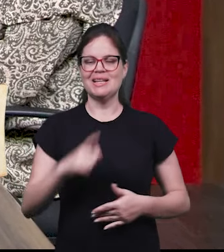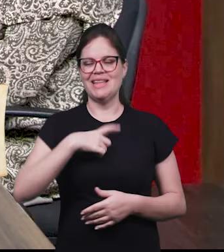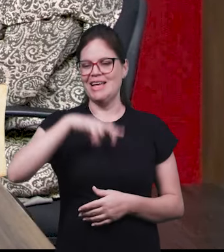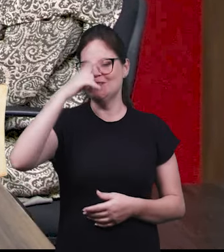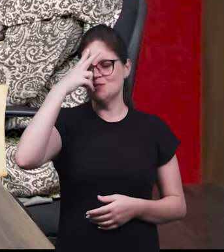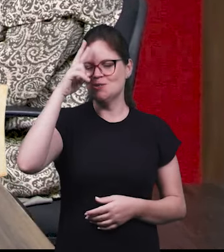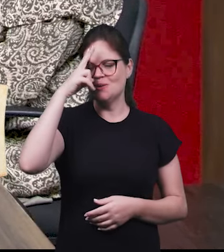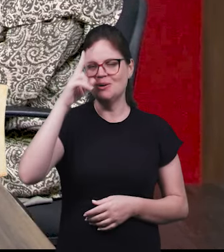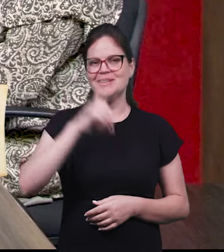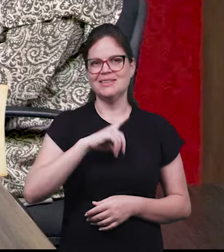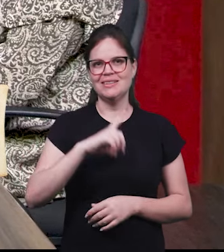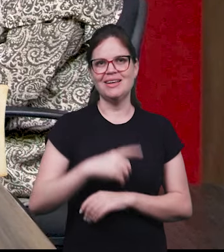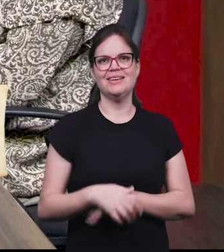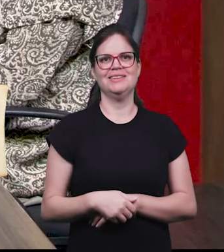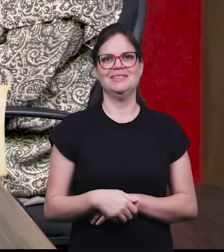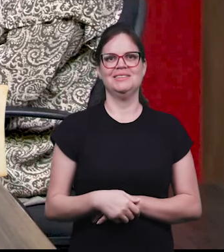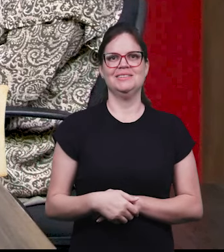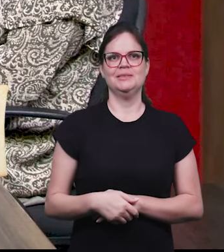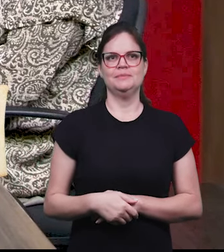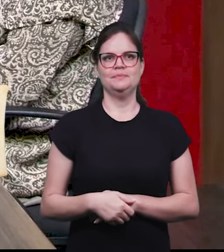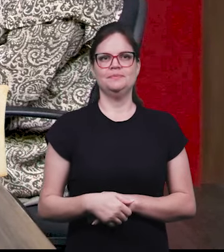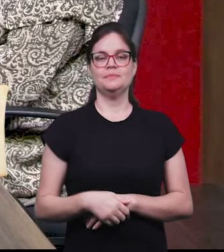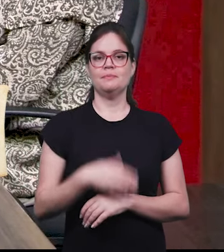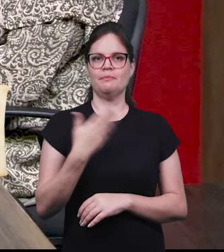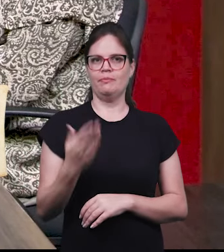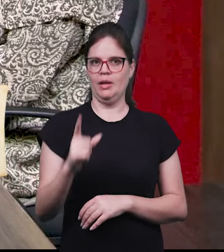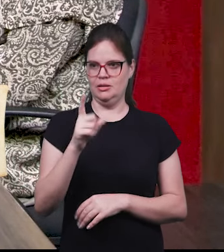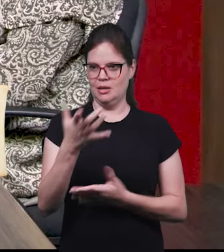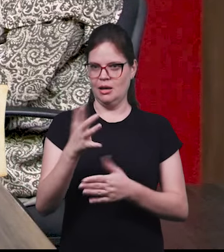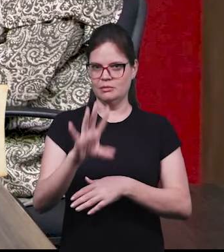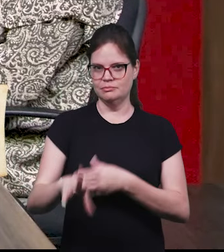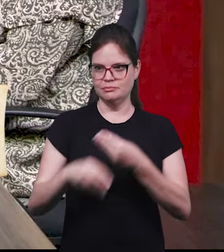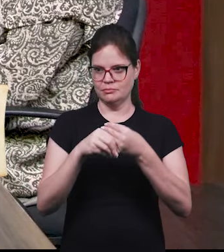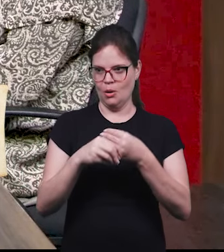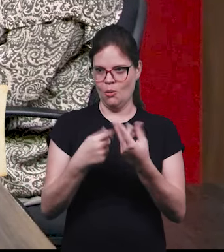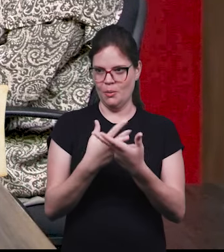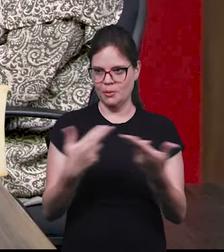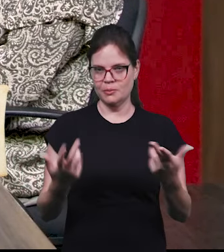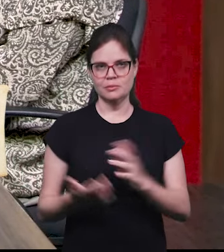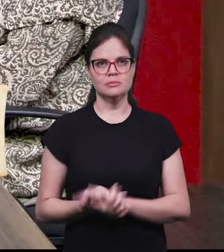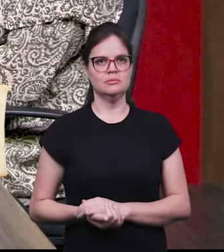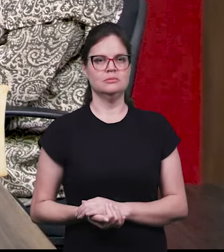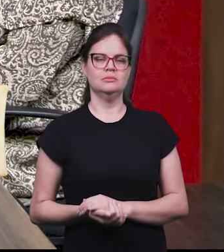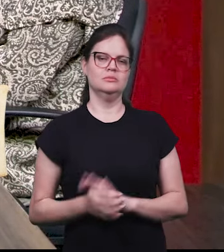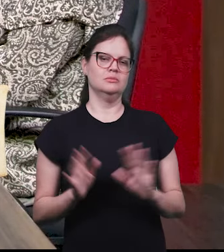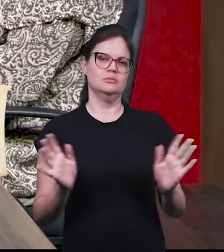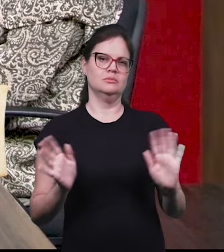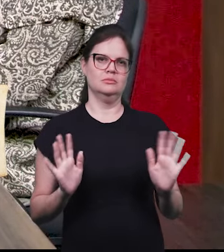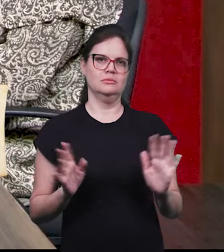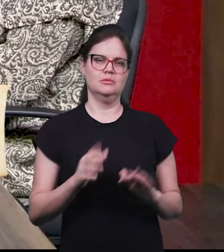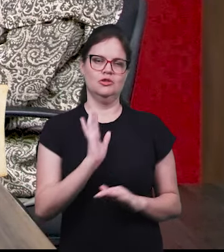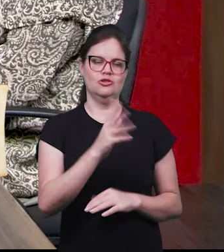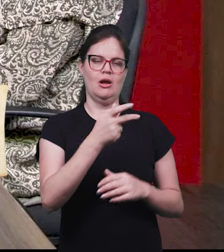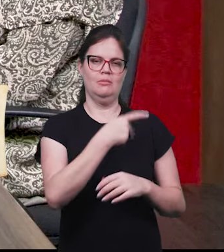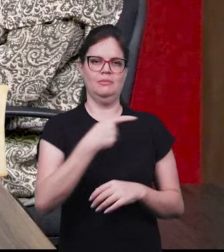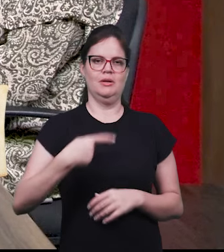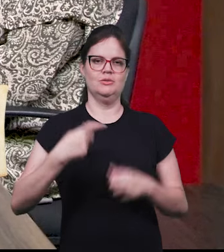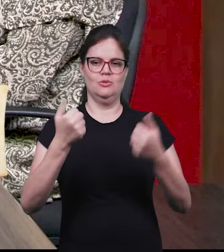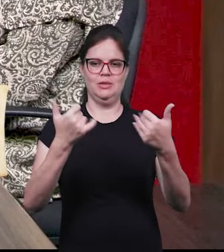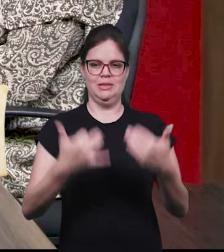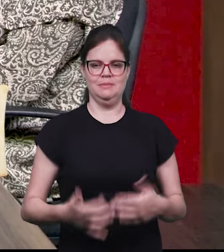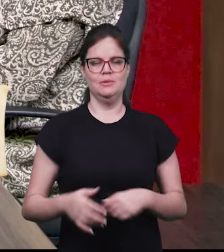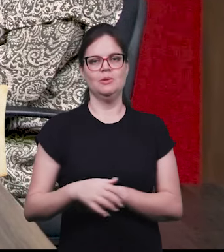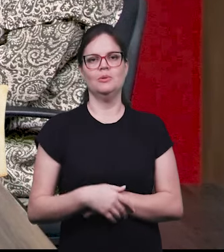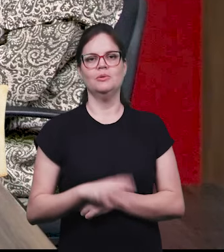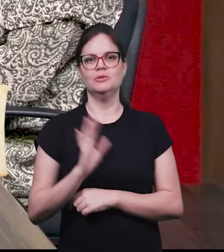tem muita história nas moedas, né? Rapaz, tem história demais aí. Doutor Dalberto, tem alguma coisa a concluir? Não, isso que o Luiz Eugênio